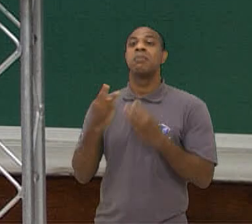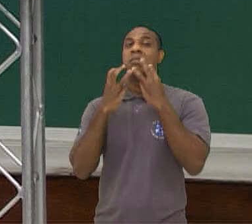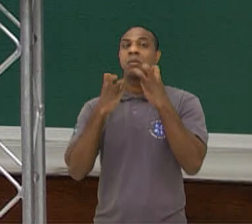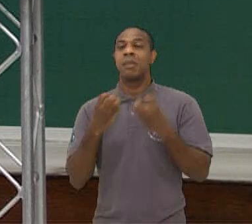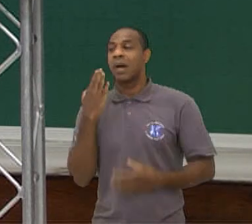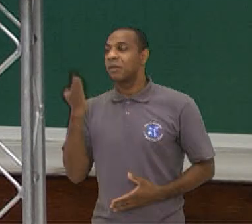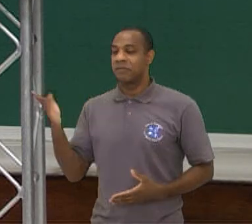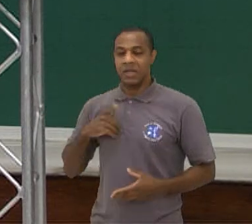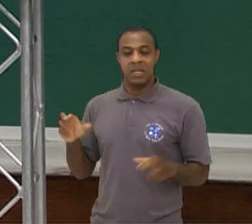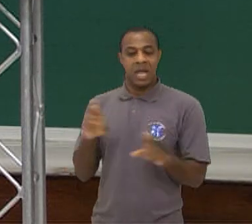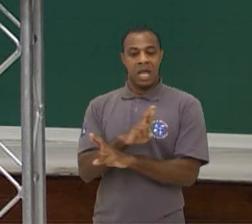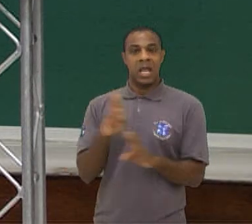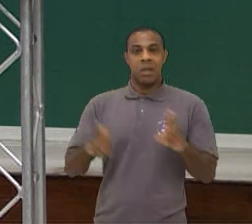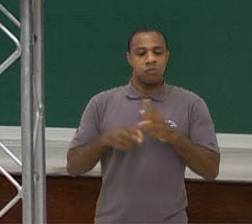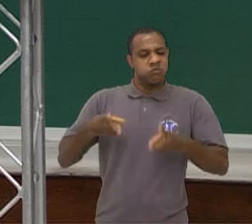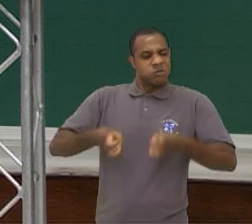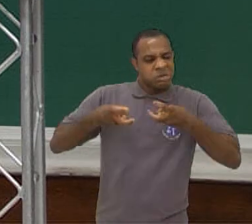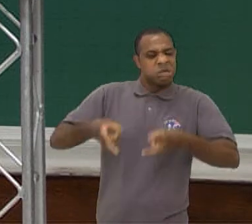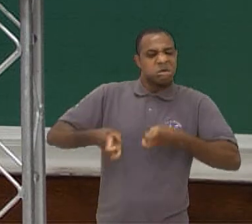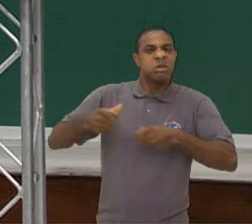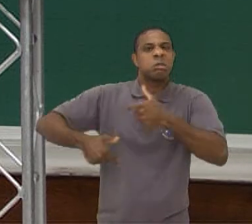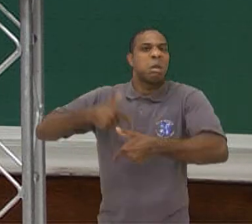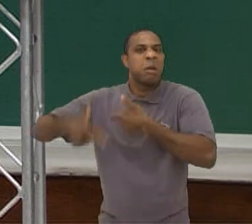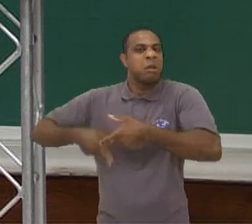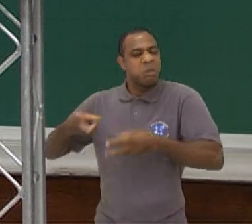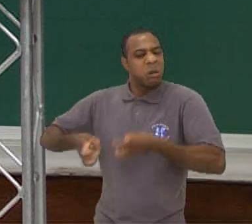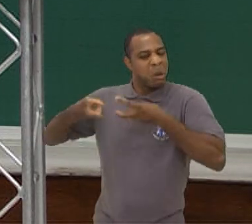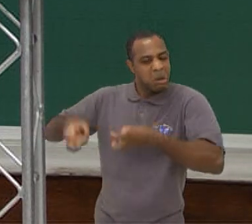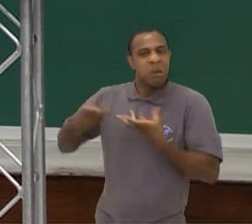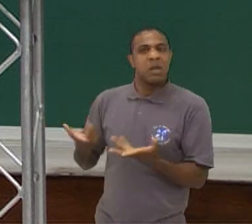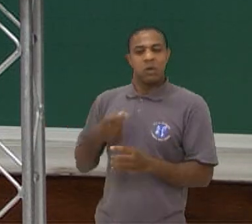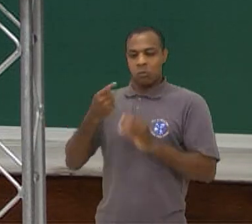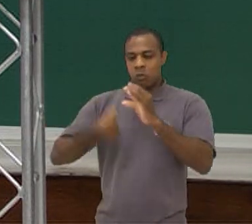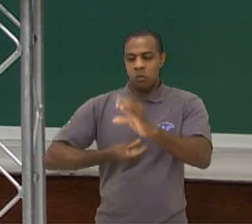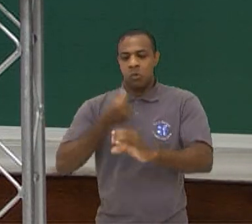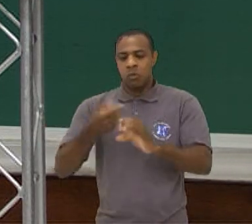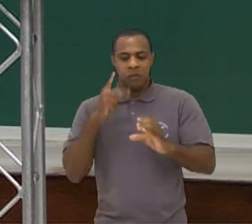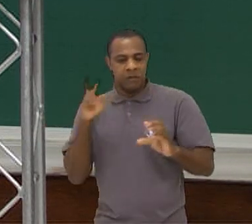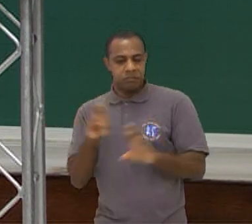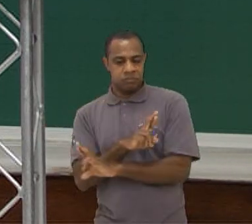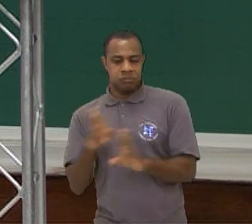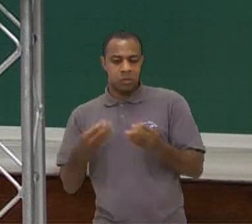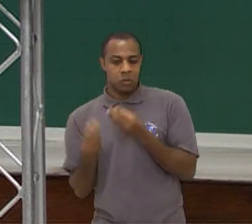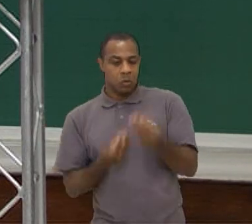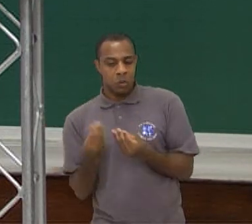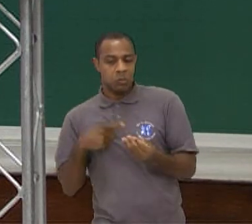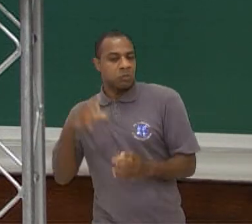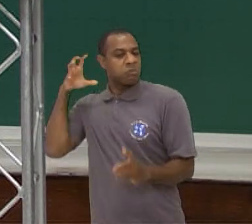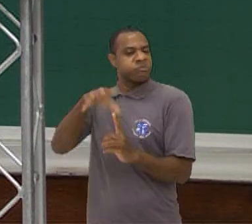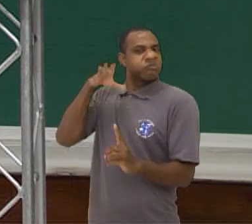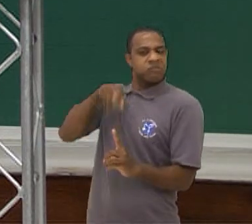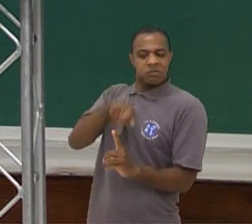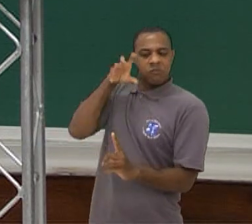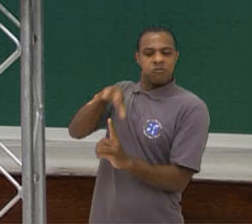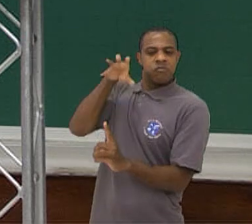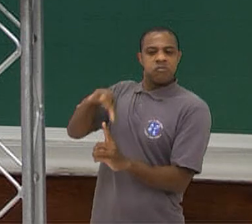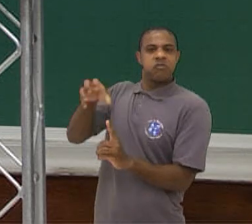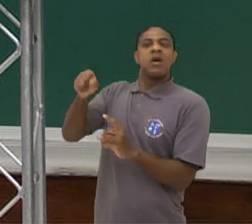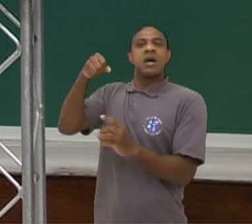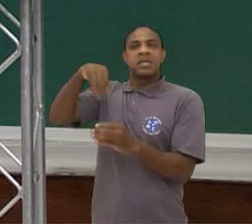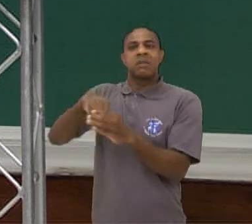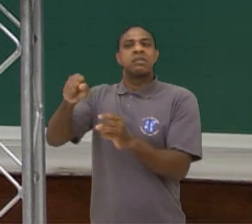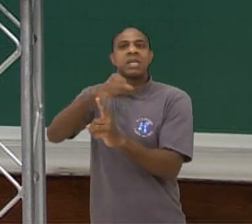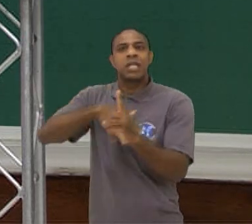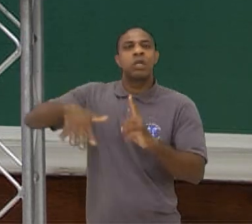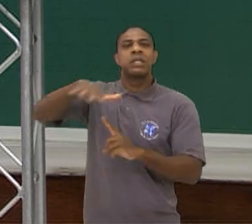partir dessa relação de exploração do trabalhador com o capitalista, né, como que isso influencia a sociedade como um